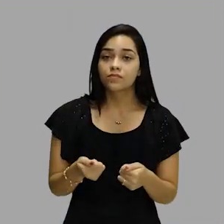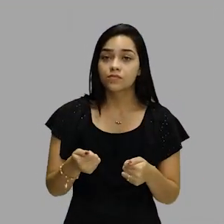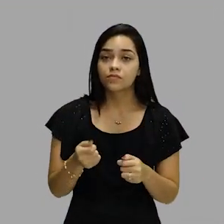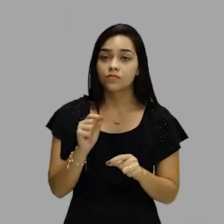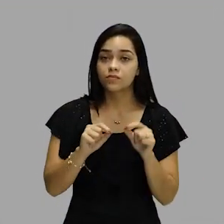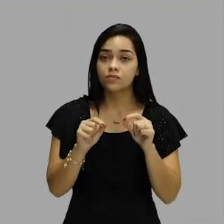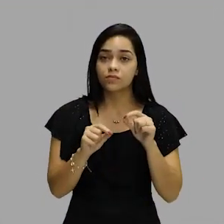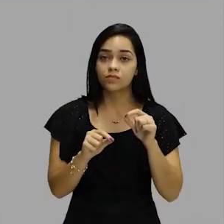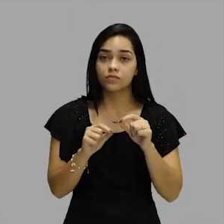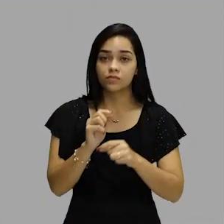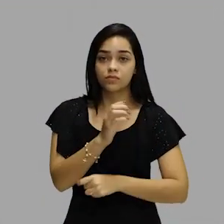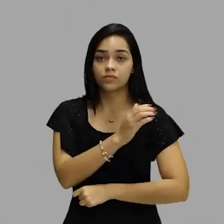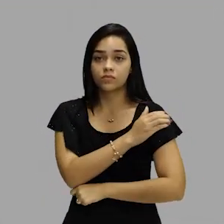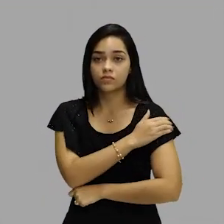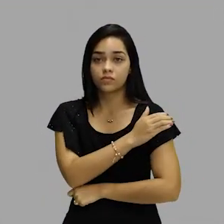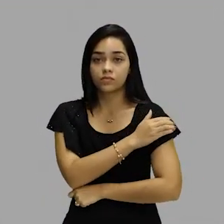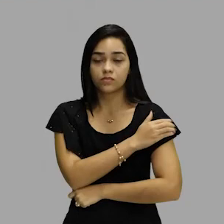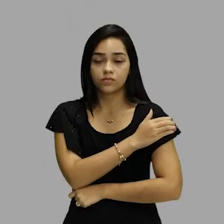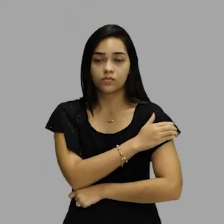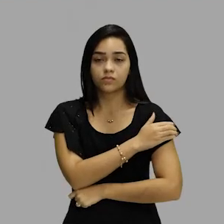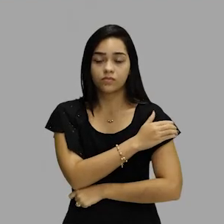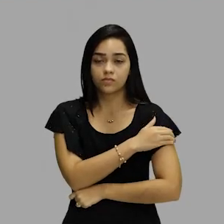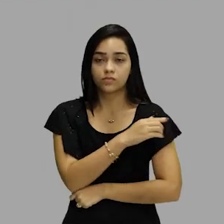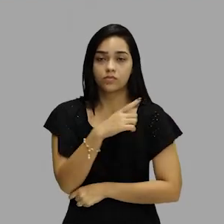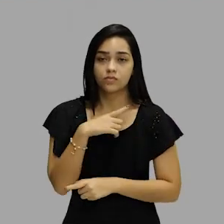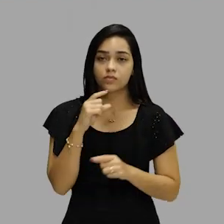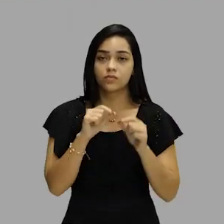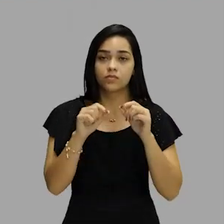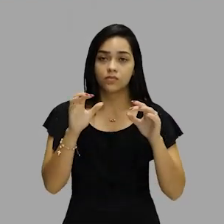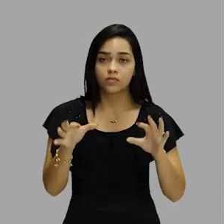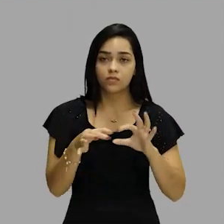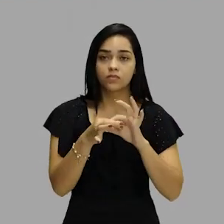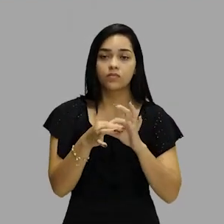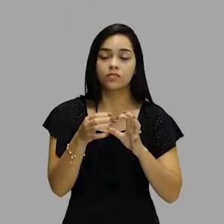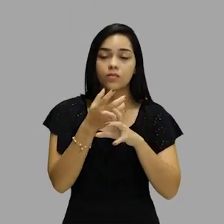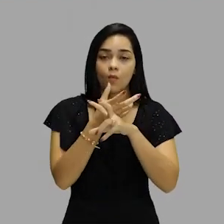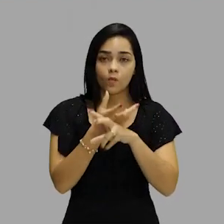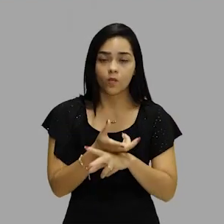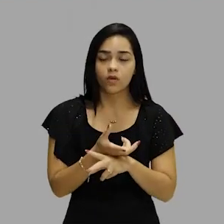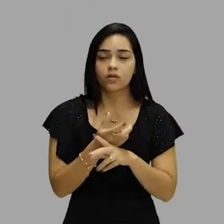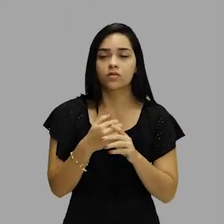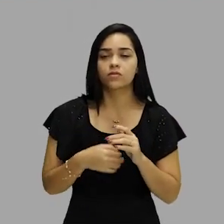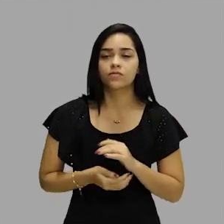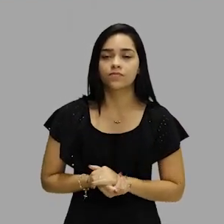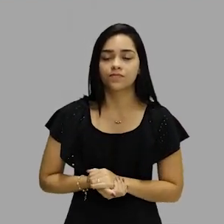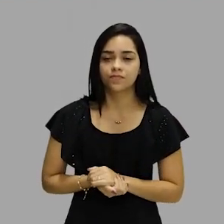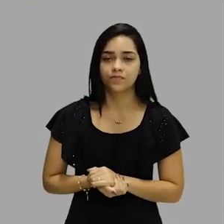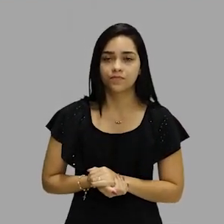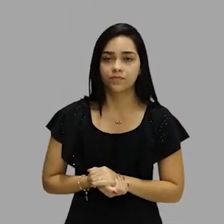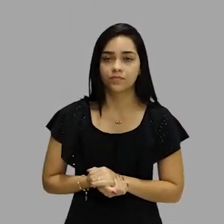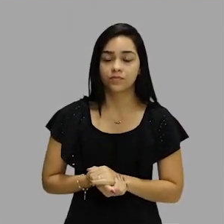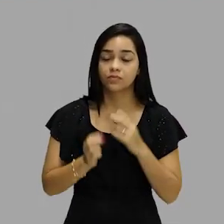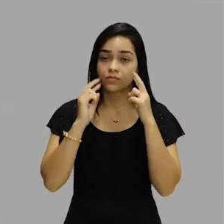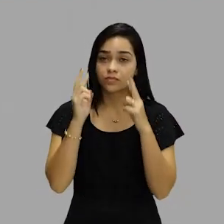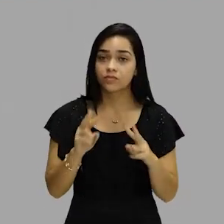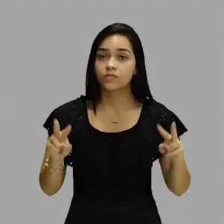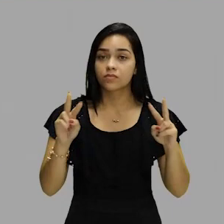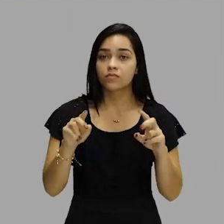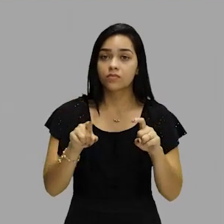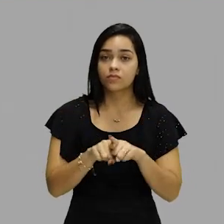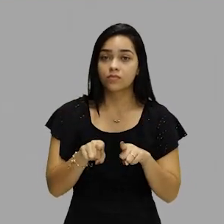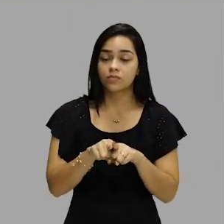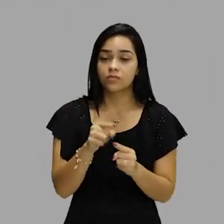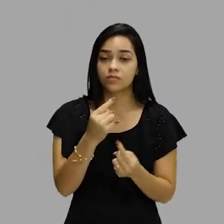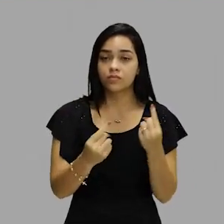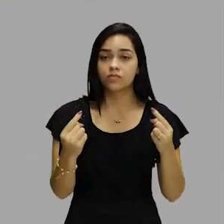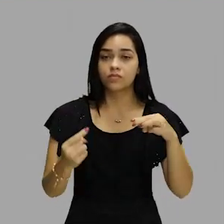os músculos esqueléticos estão ligados ao esqueleto, está ligado ao osso. E observa que